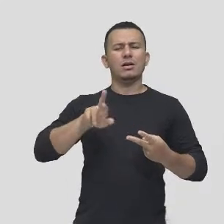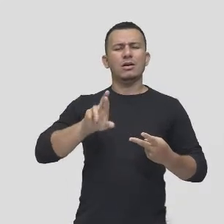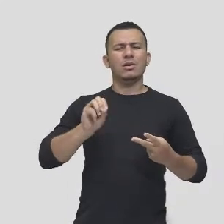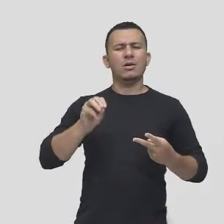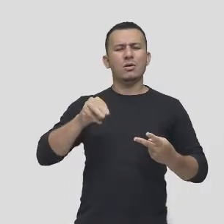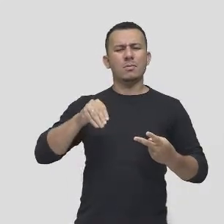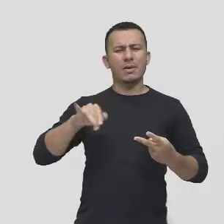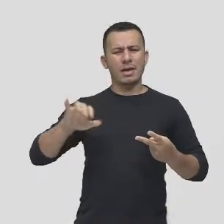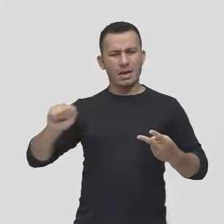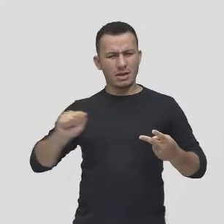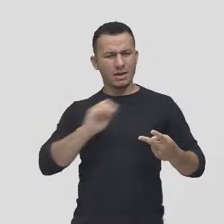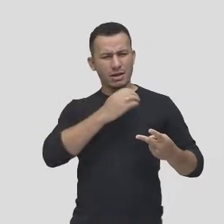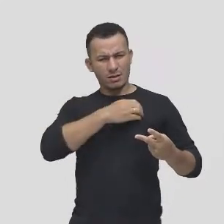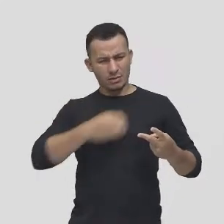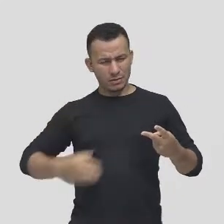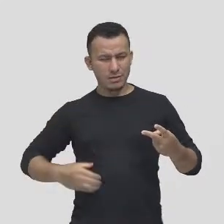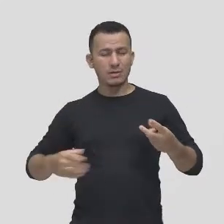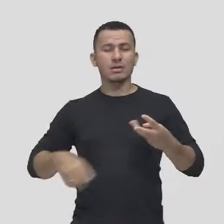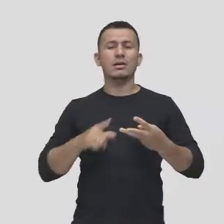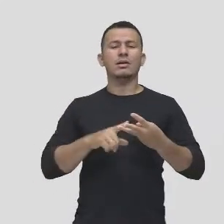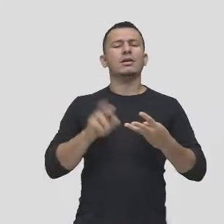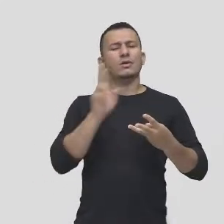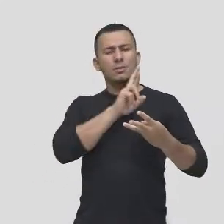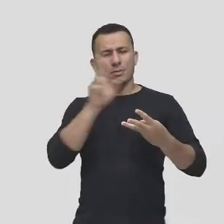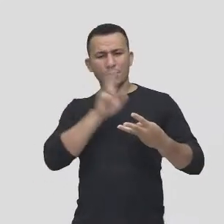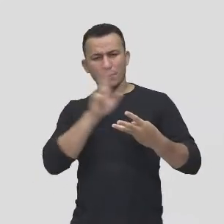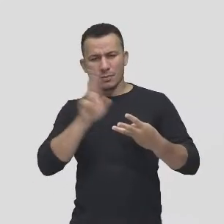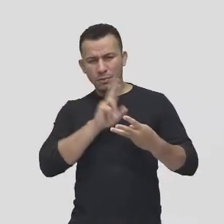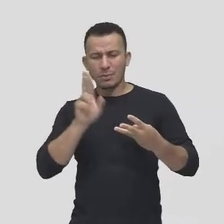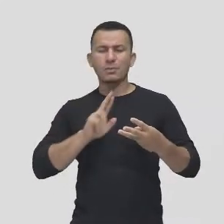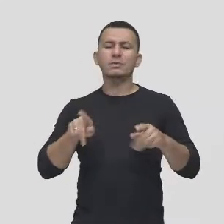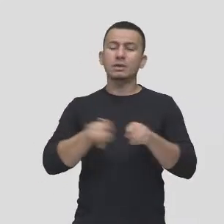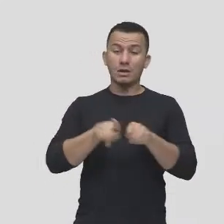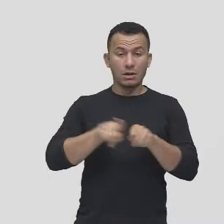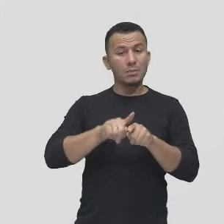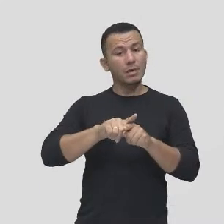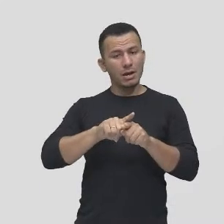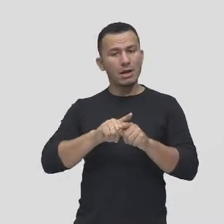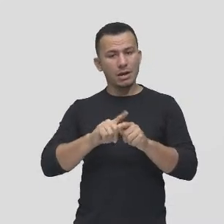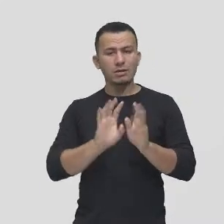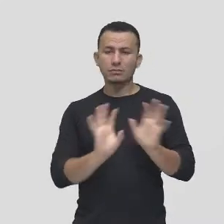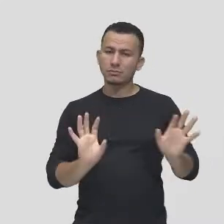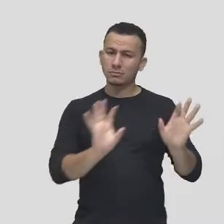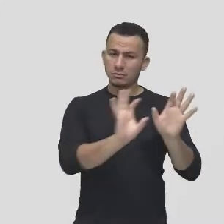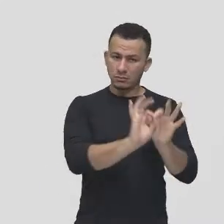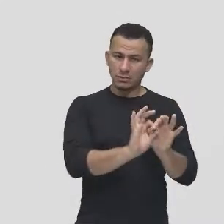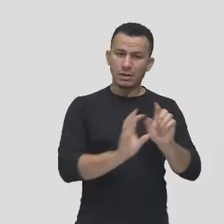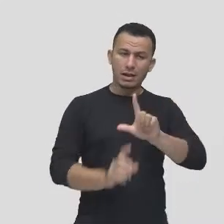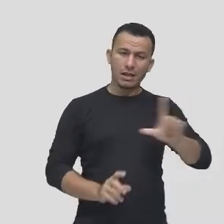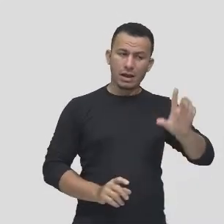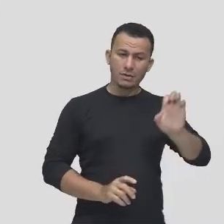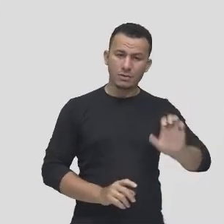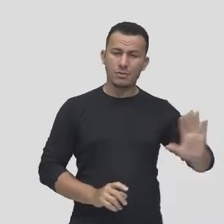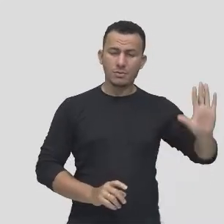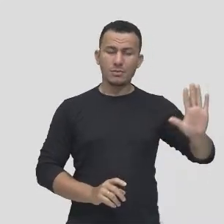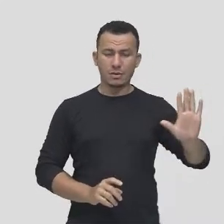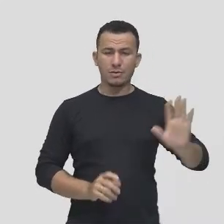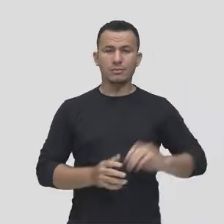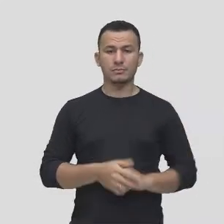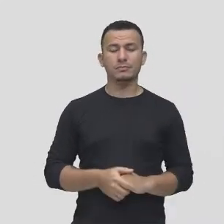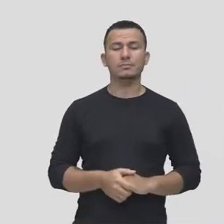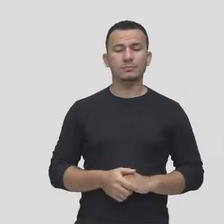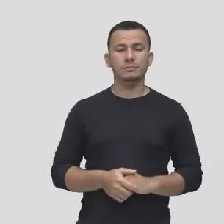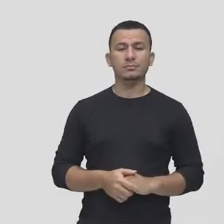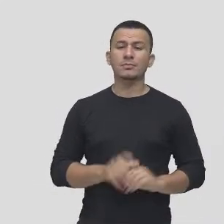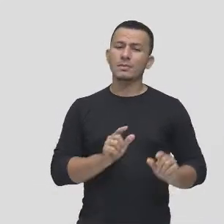Rússia, né, a parte europeia da Rússia também faz parte do grupo do leste europeu, e é a parte